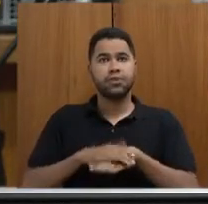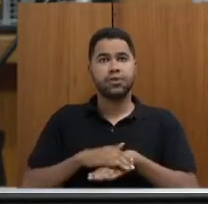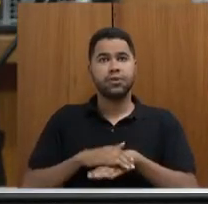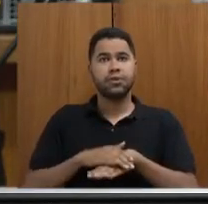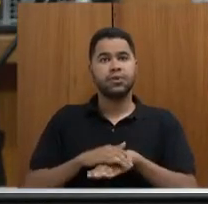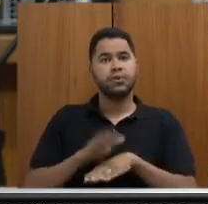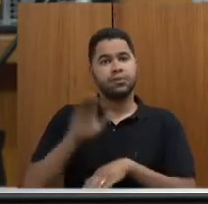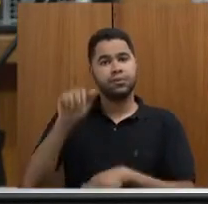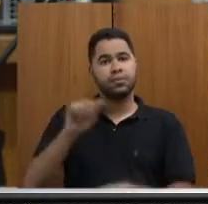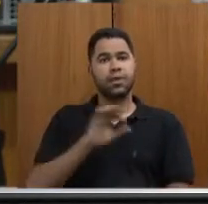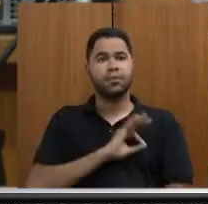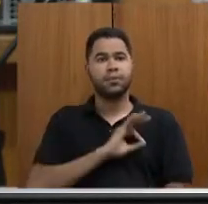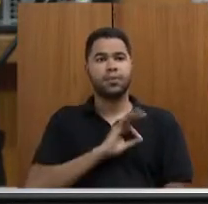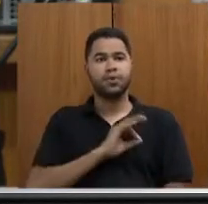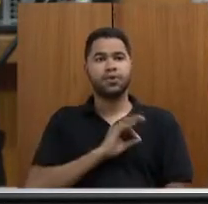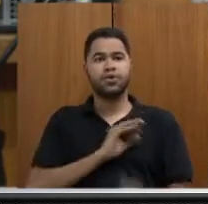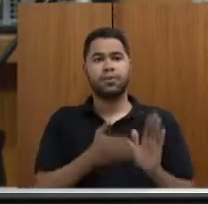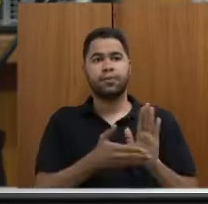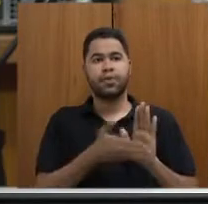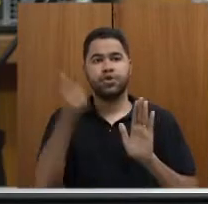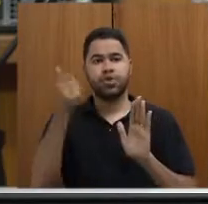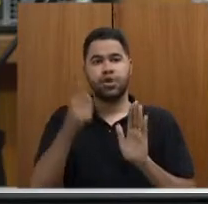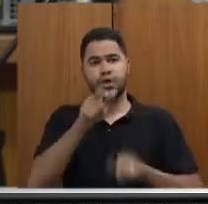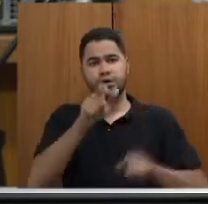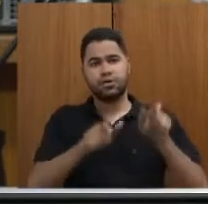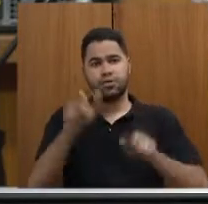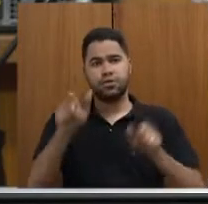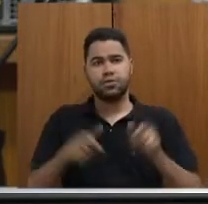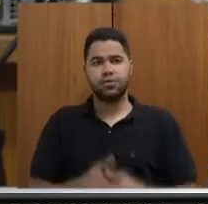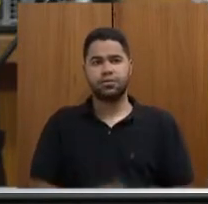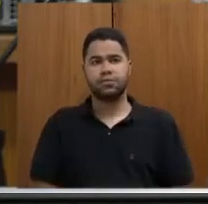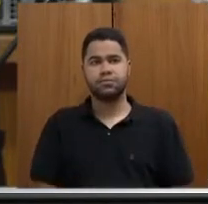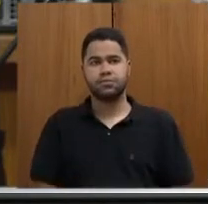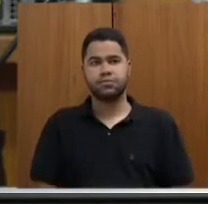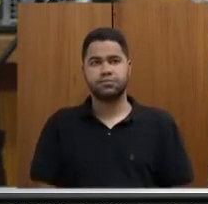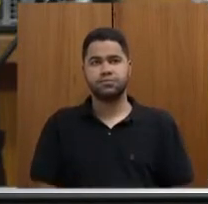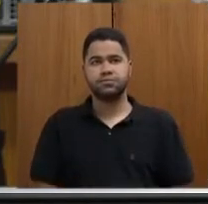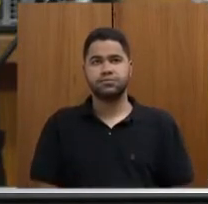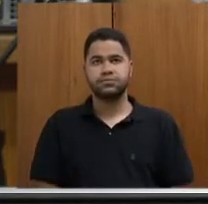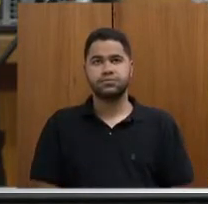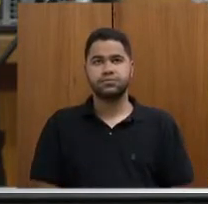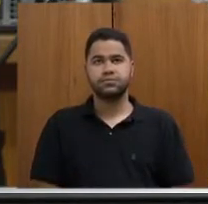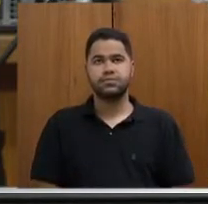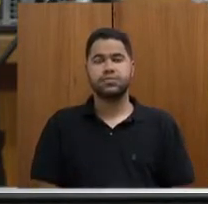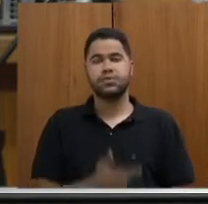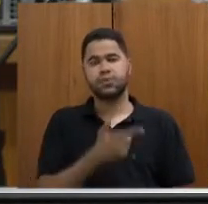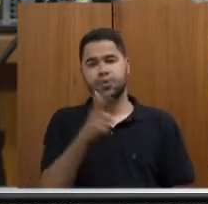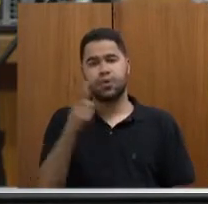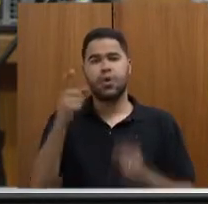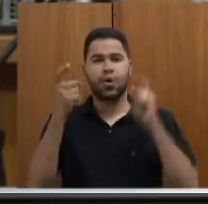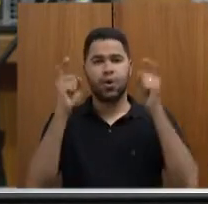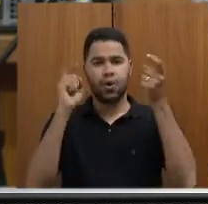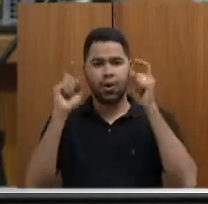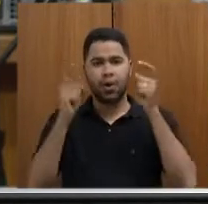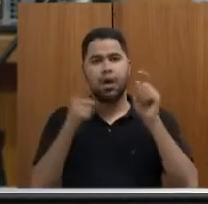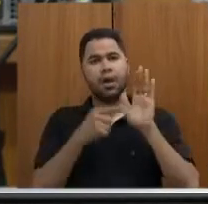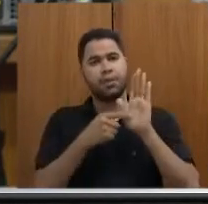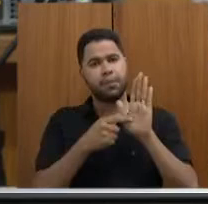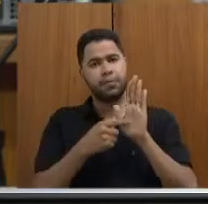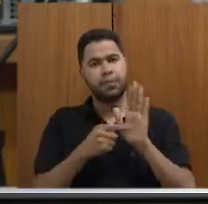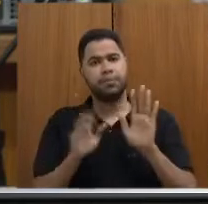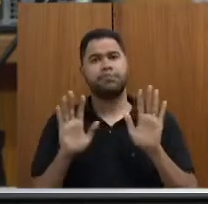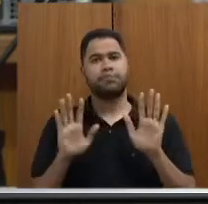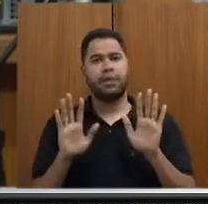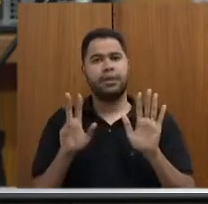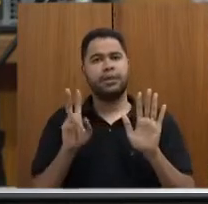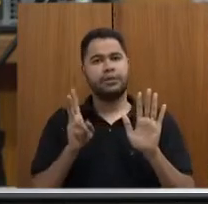Legislativa para retirar essas pessoas que estão tendo esse tipo de manifestação. Porque aqui nós tivemos outras reuniões, nós temos manifestação, mas